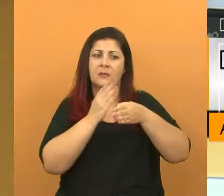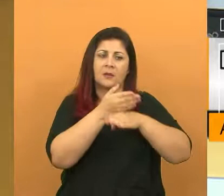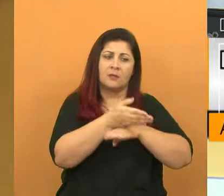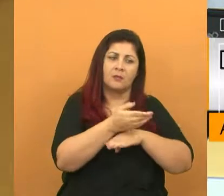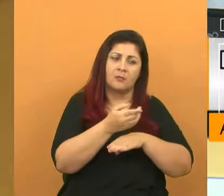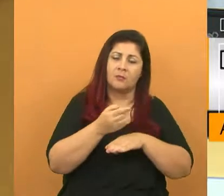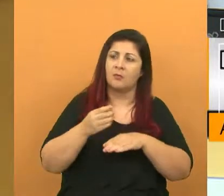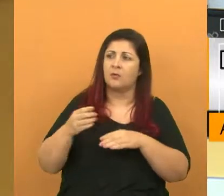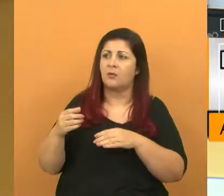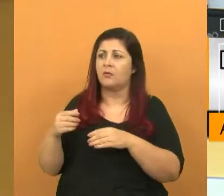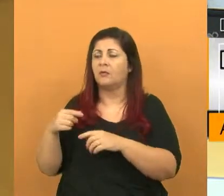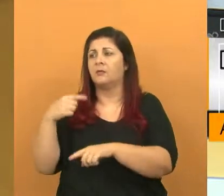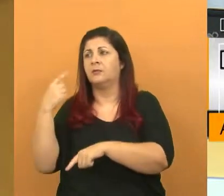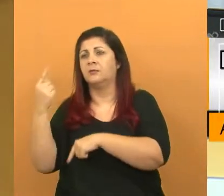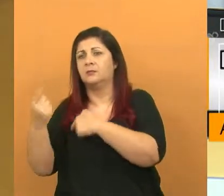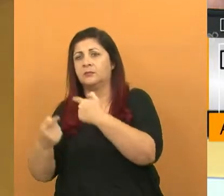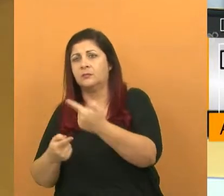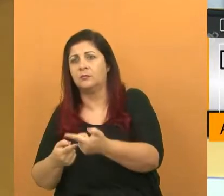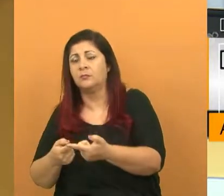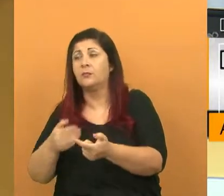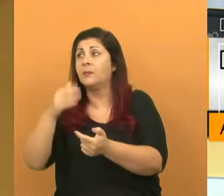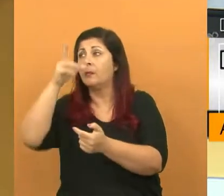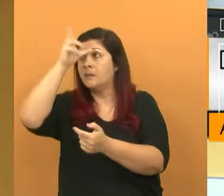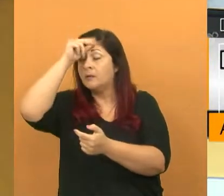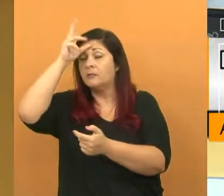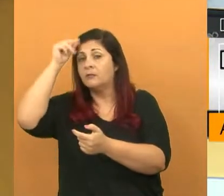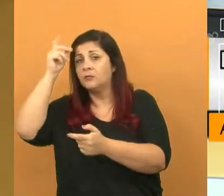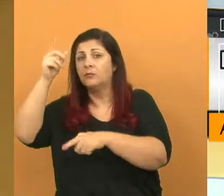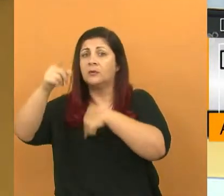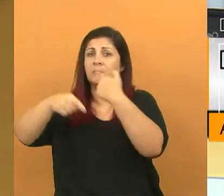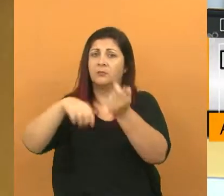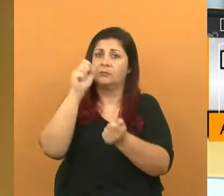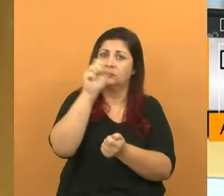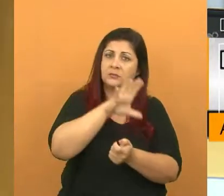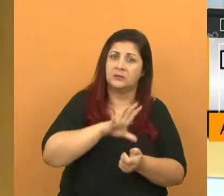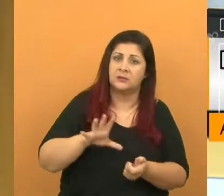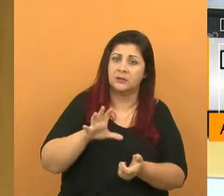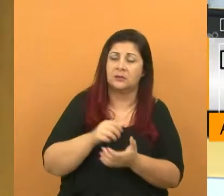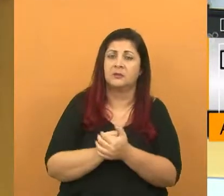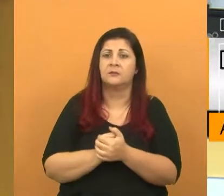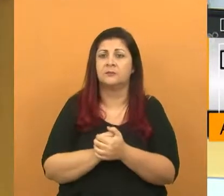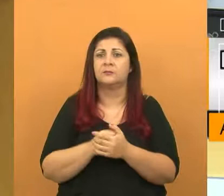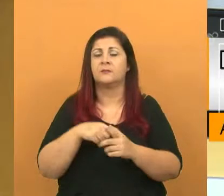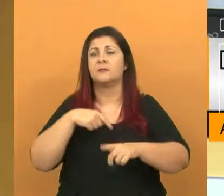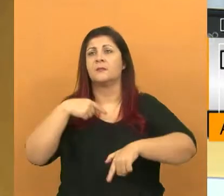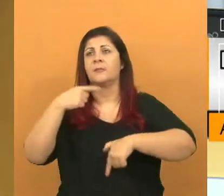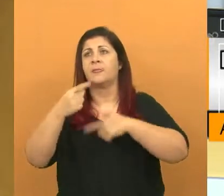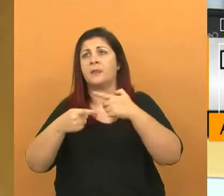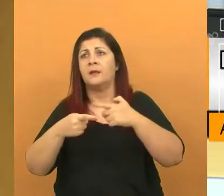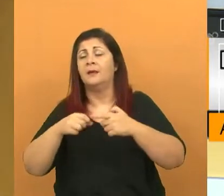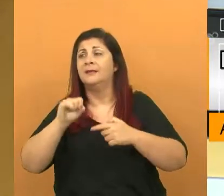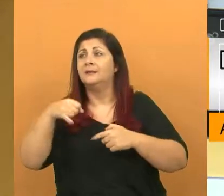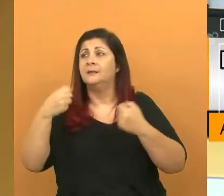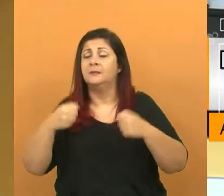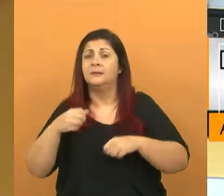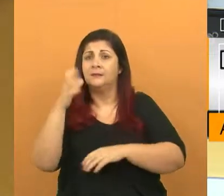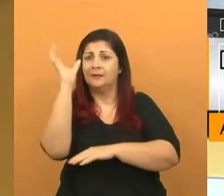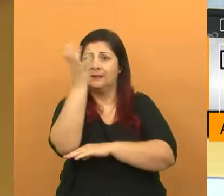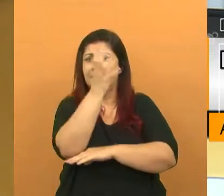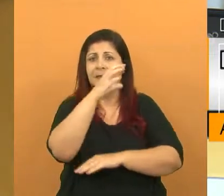perante a prefeitura depois recorre ao estado pra provar depois alguns que têm restrição ambiental se a prova na